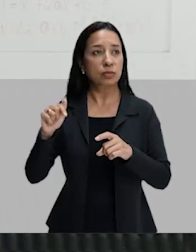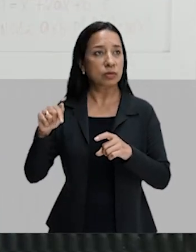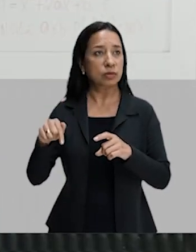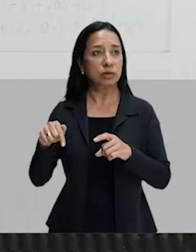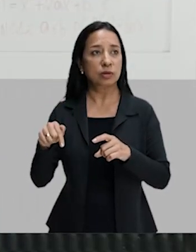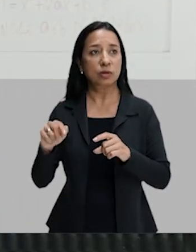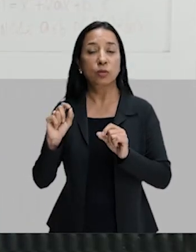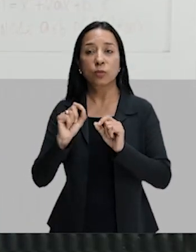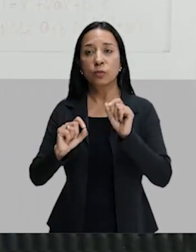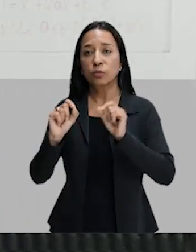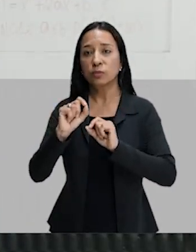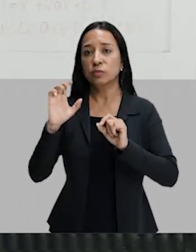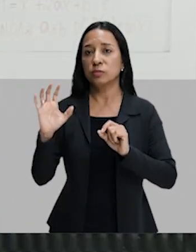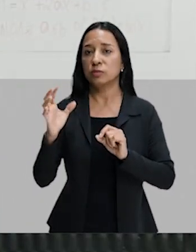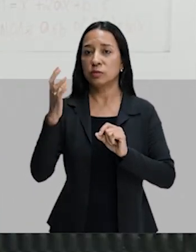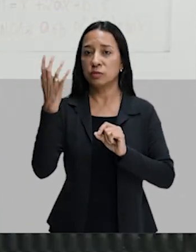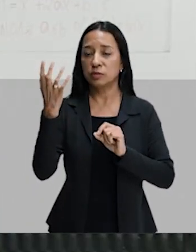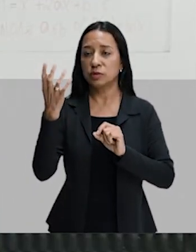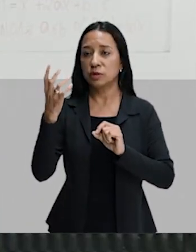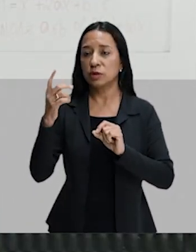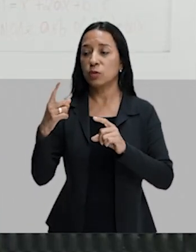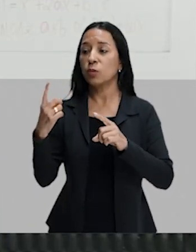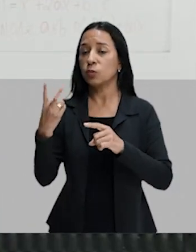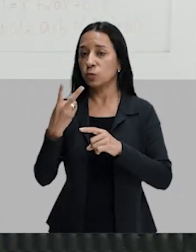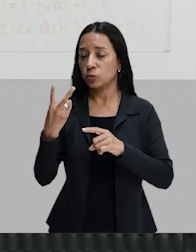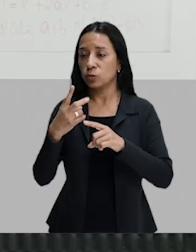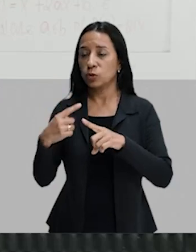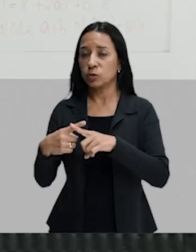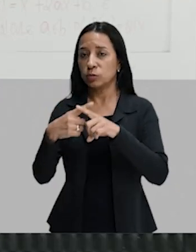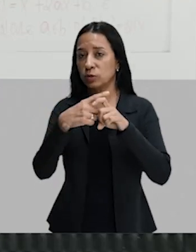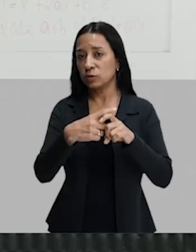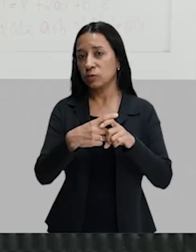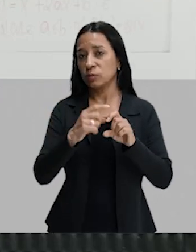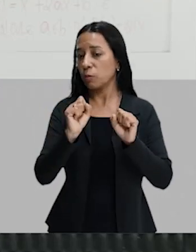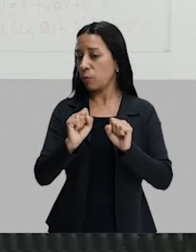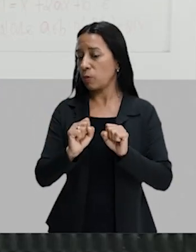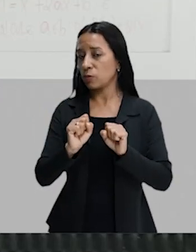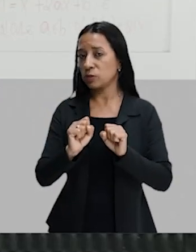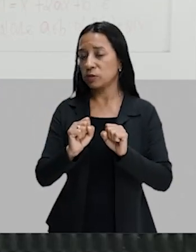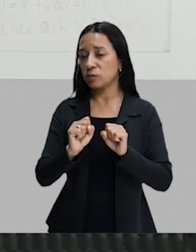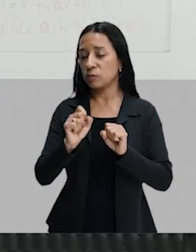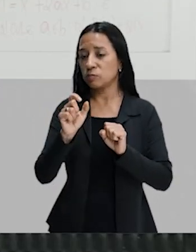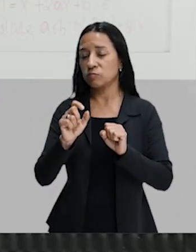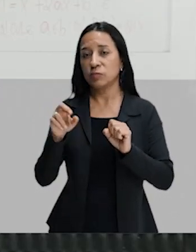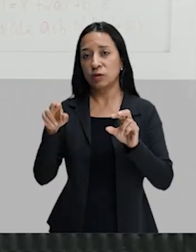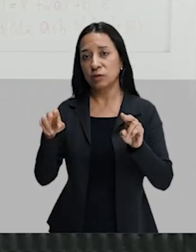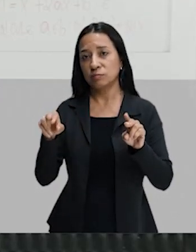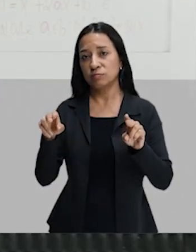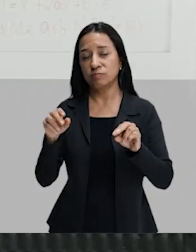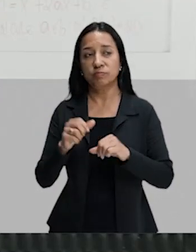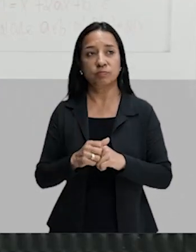dois polinômios sejam considerados polinômios idênticos? Olha só, turma, o que acontece aqui?